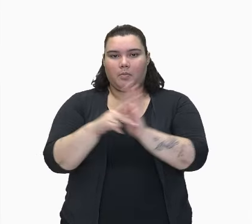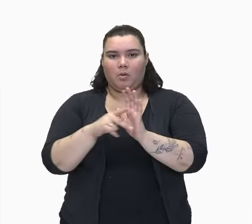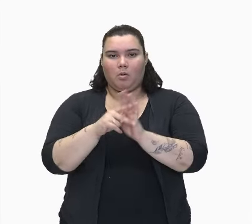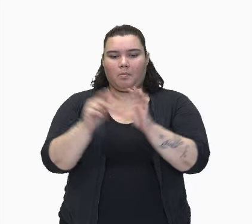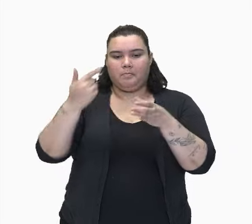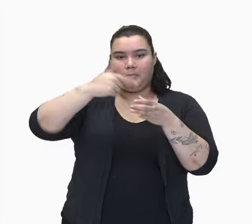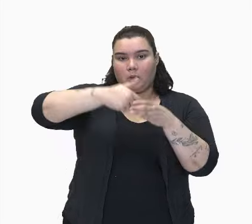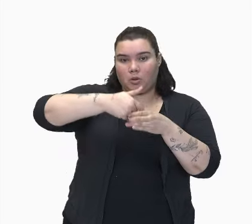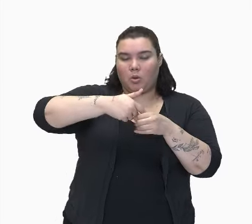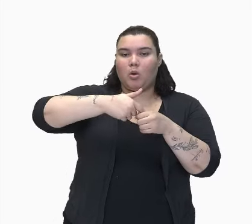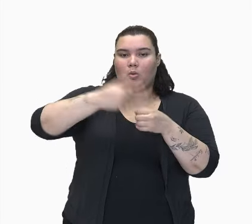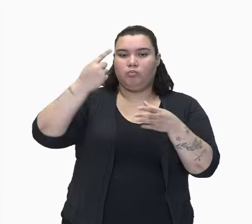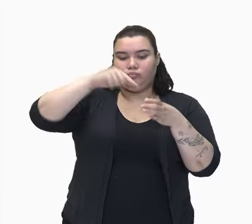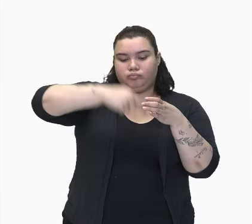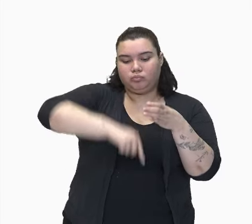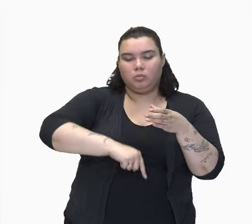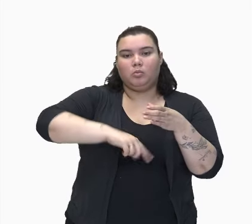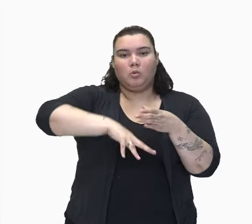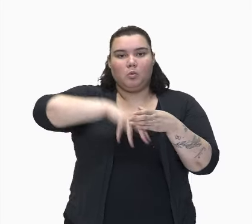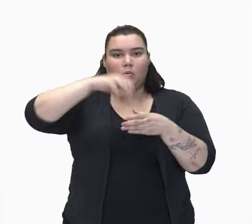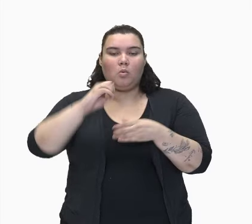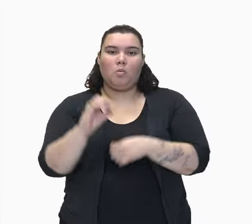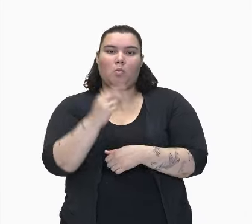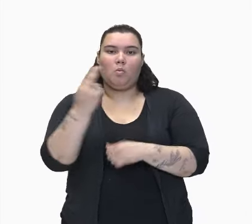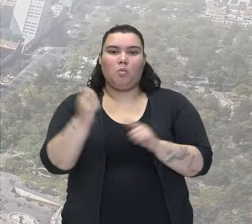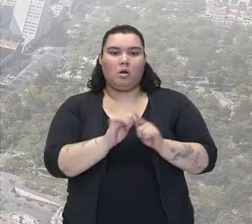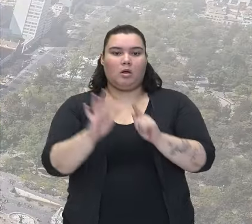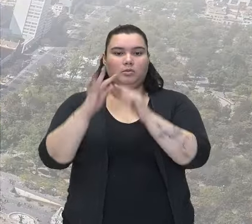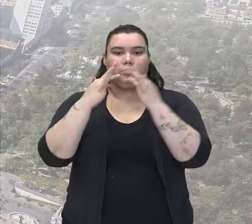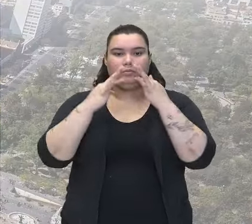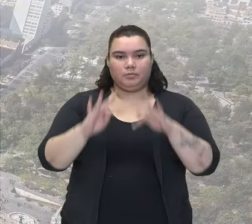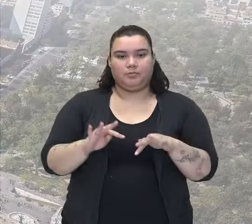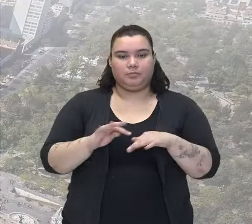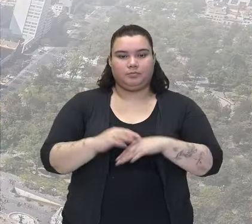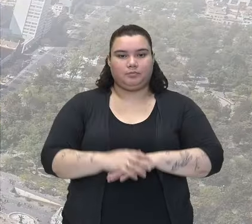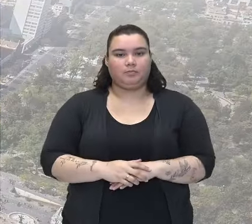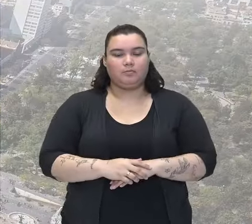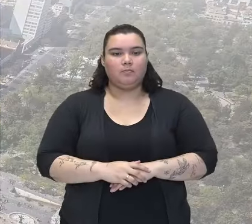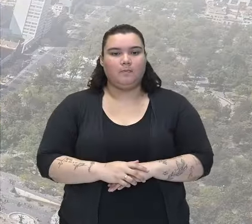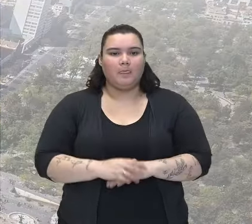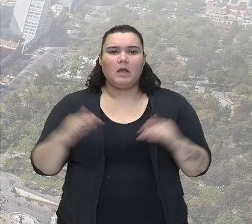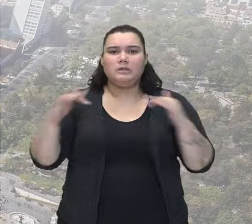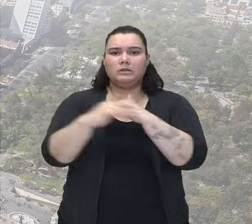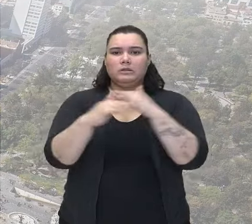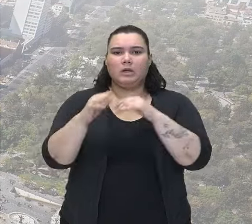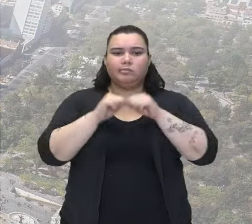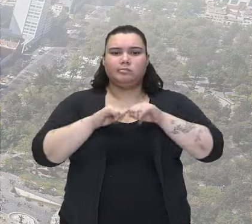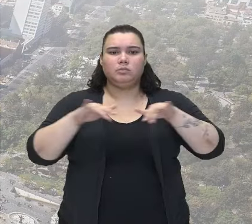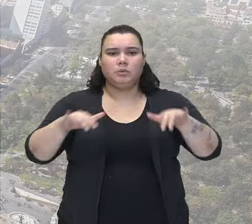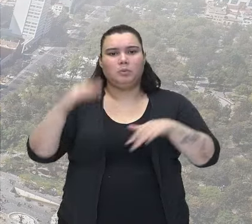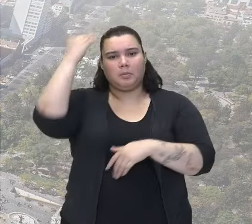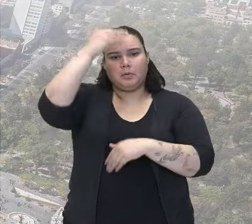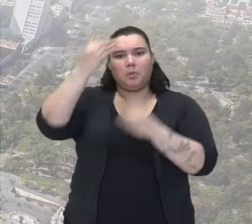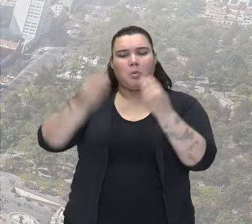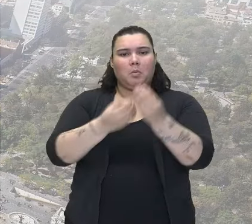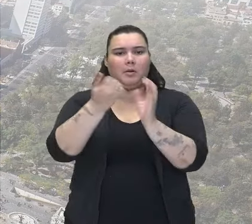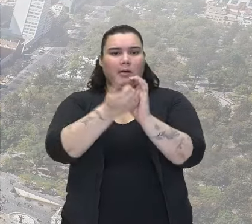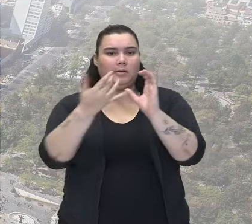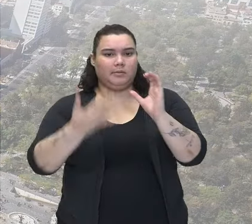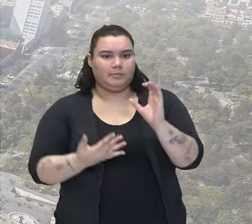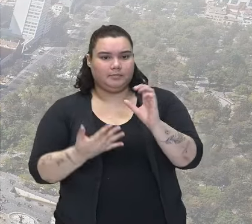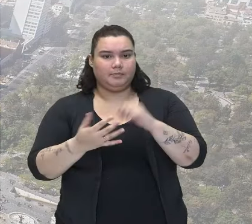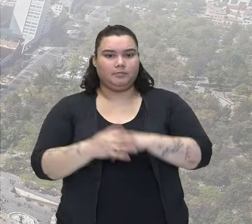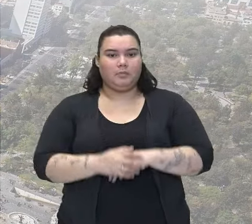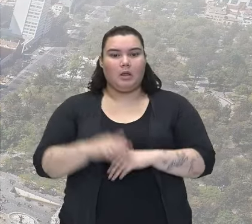também o gás natural, tá? E o processo de urbanização do México, como é que vai estar caracterizado, gente?